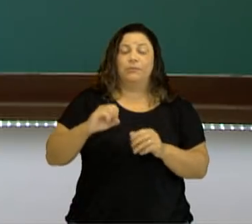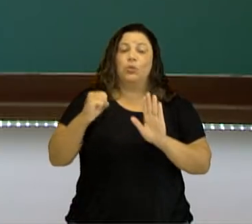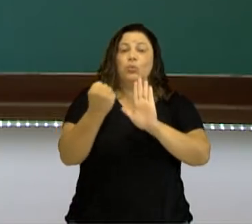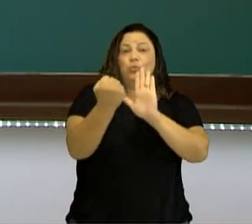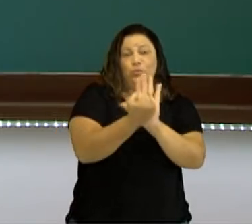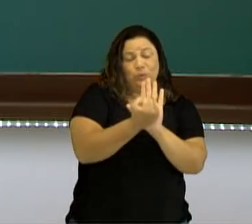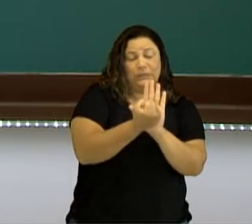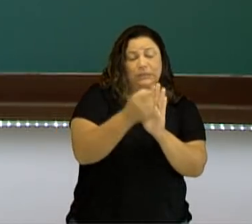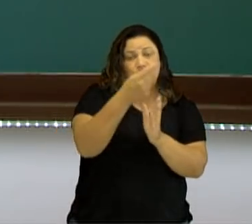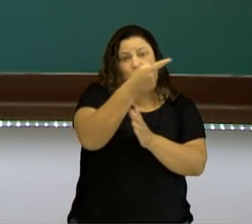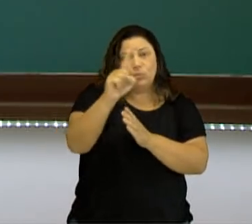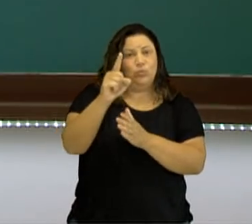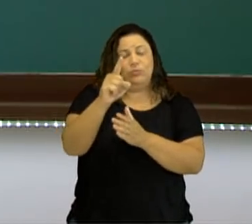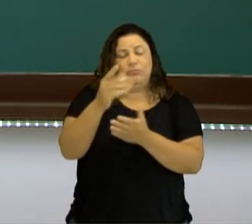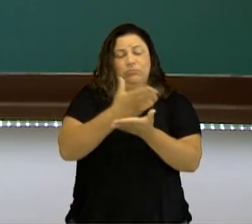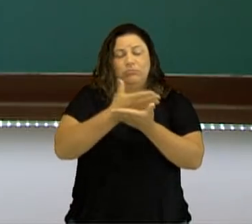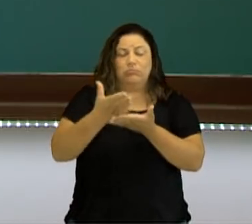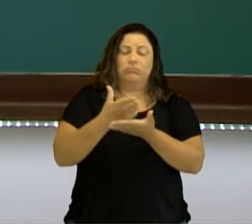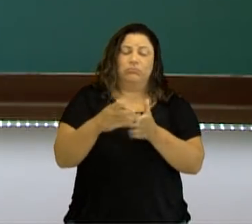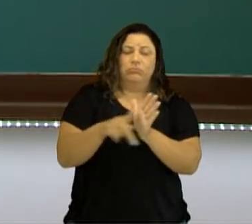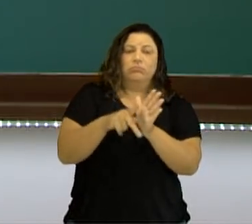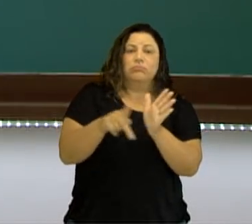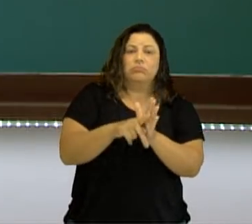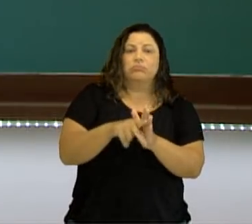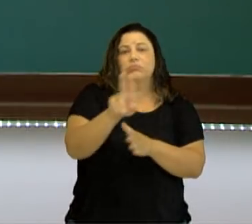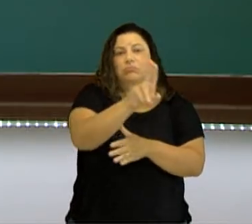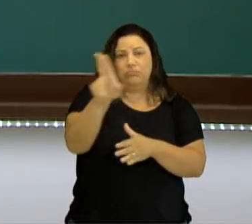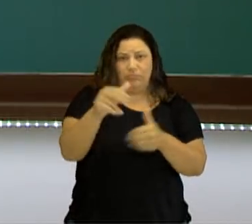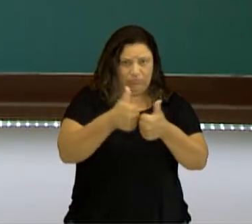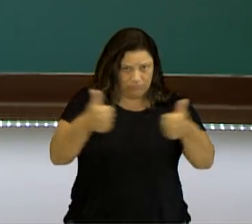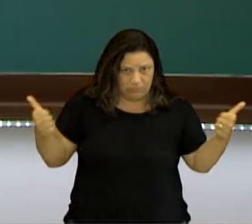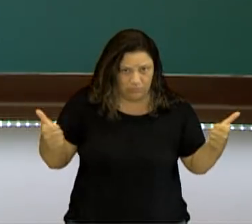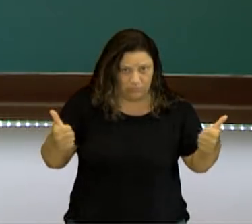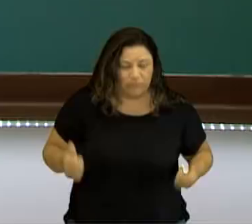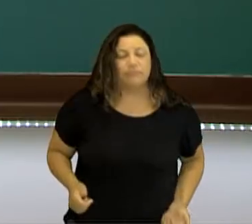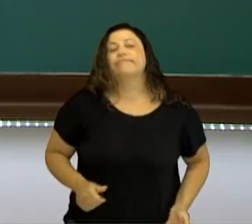não é a inicial do seu próprio nome. Tem que tomar esse cuidado, tá bom?